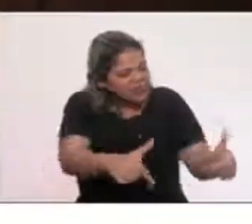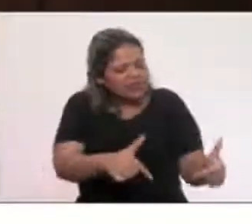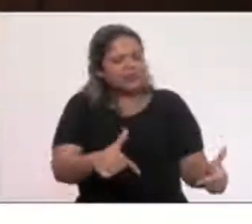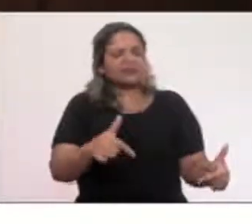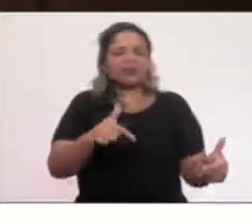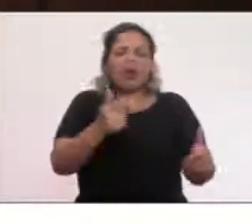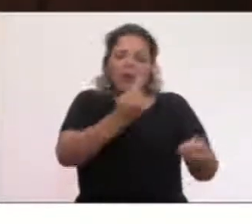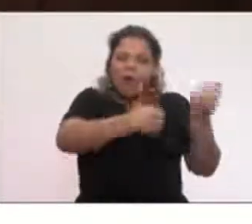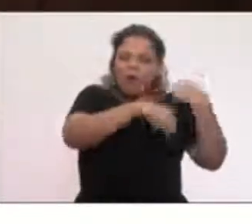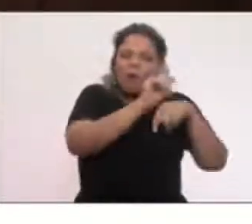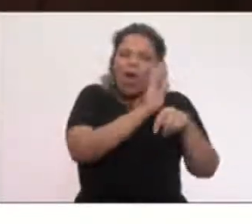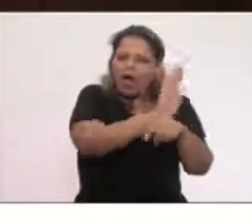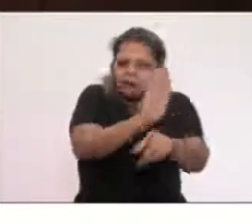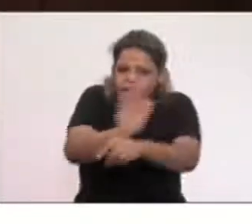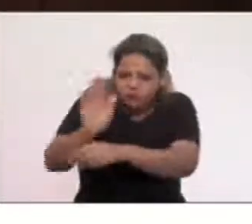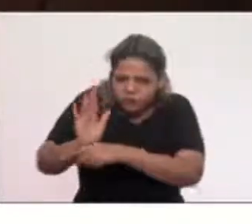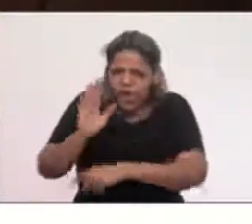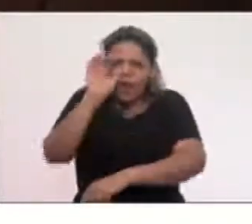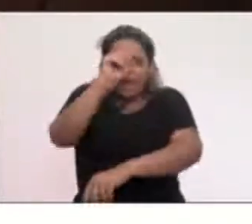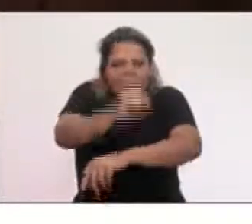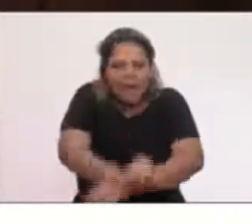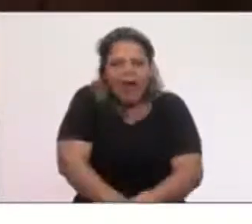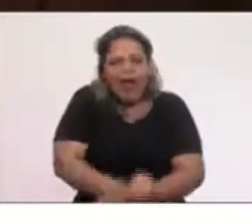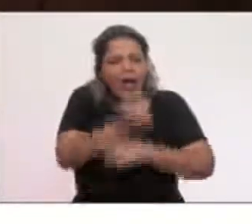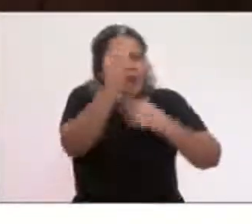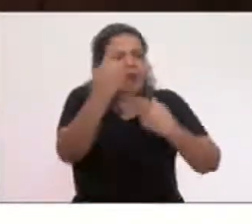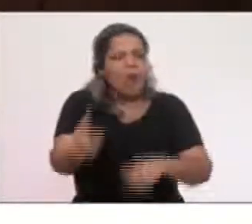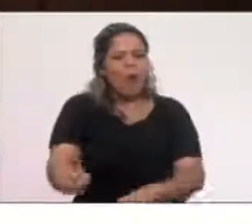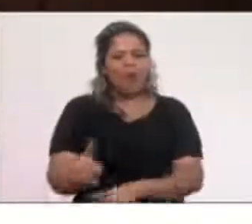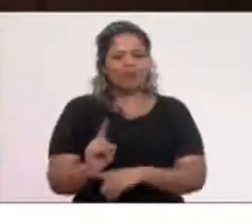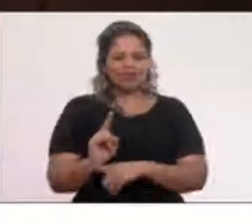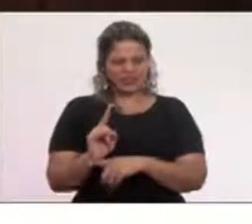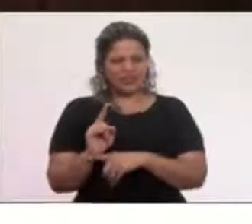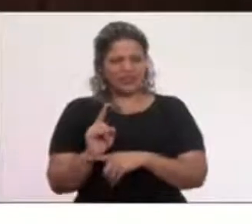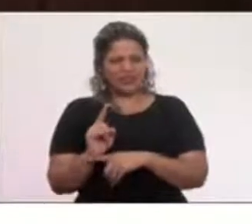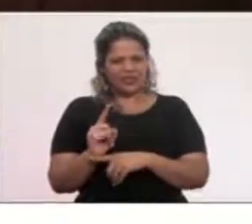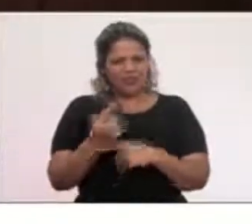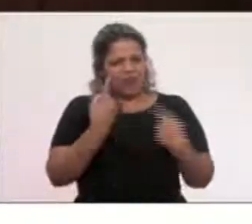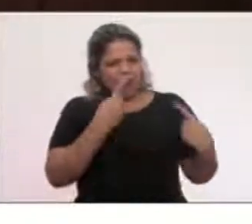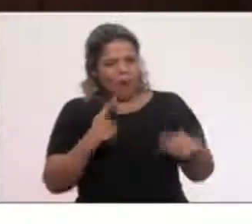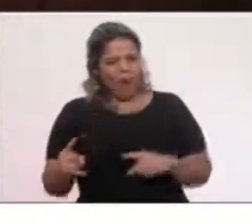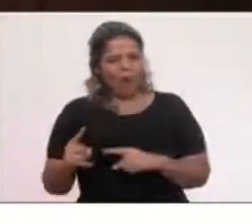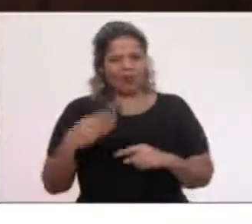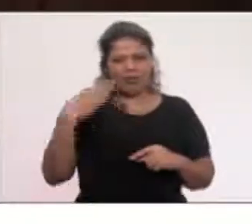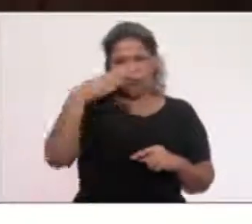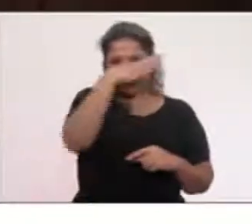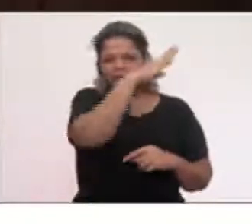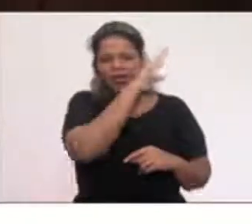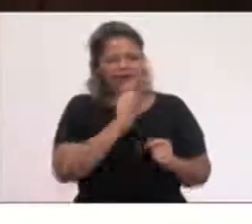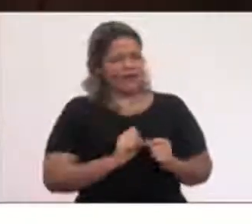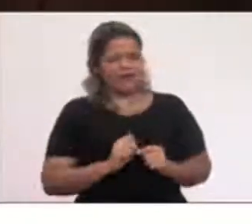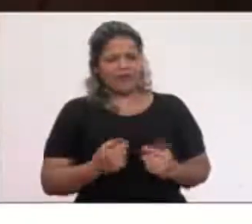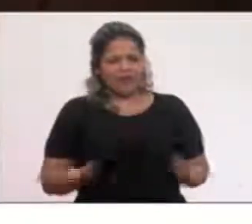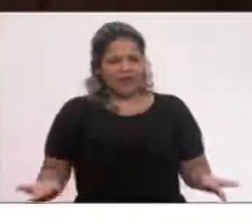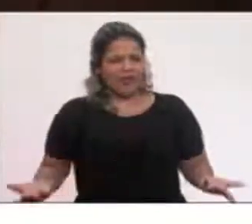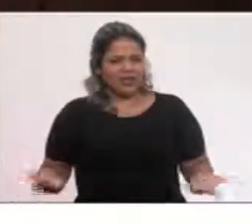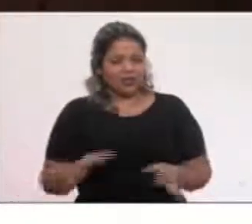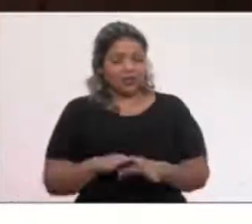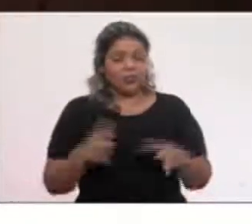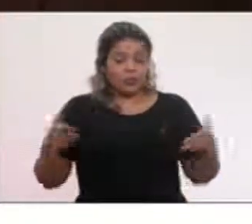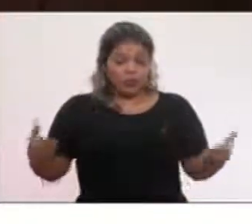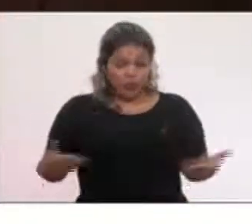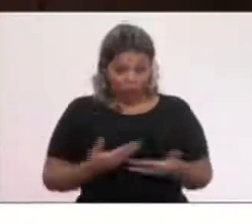a economia e parar com as políticas contracionistas de arroxo que o governo Bolsonaro continua praticando.